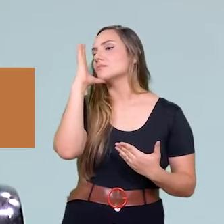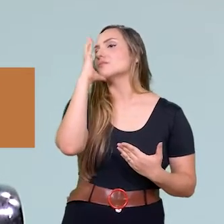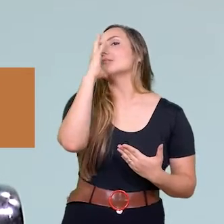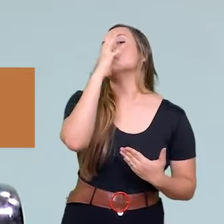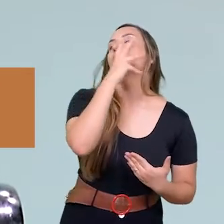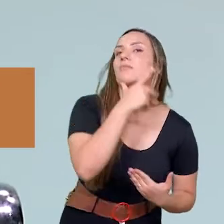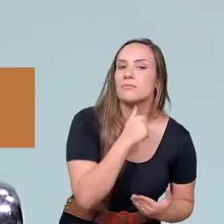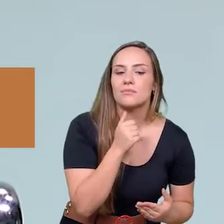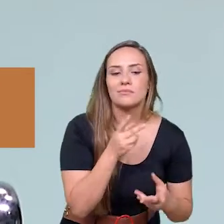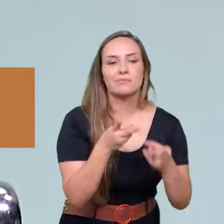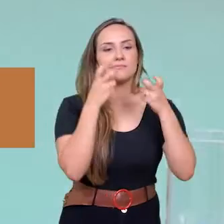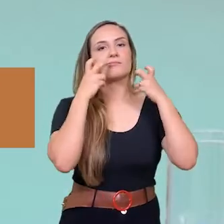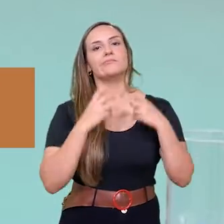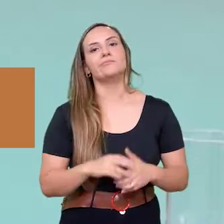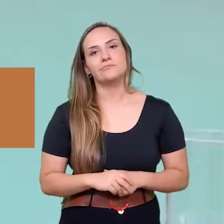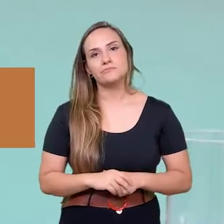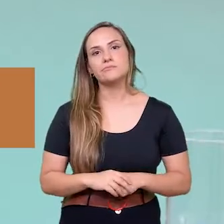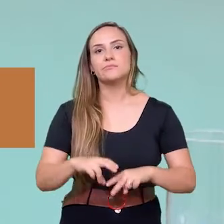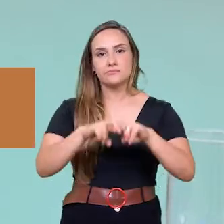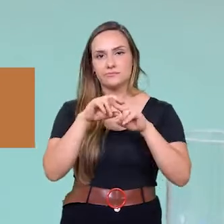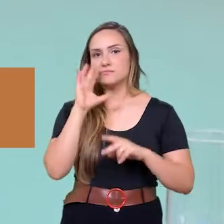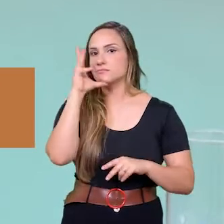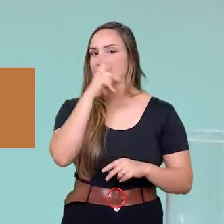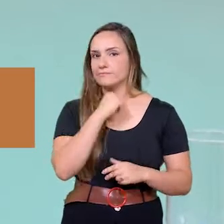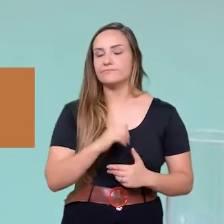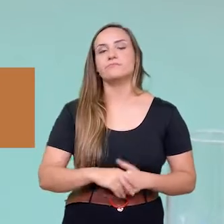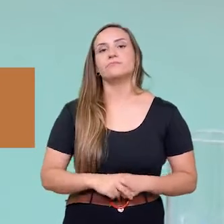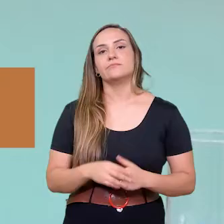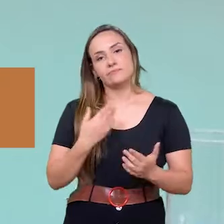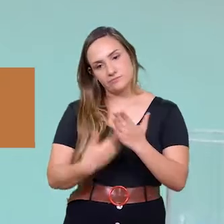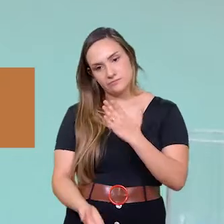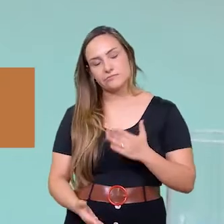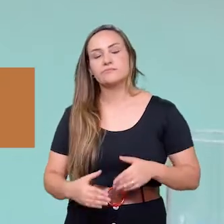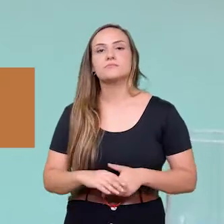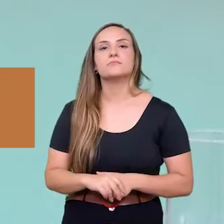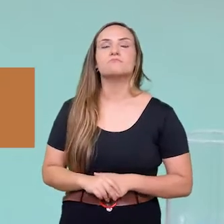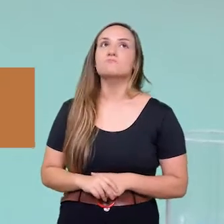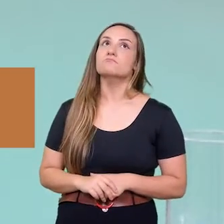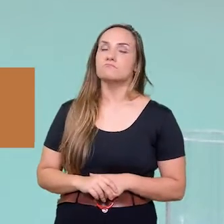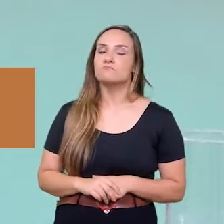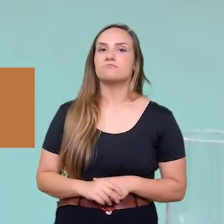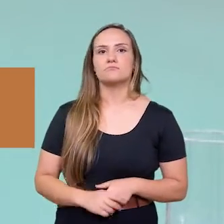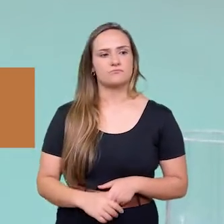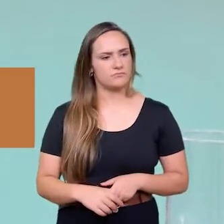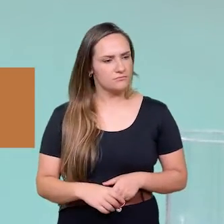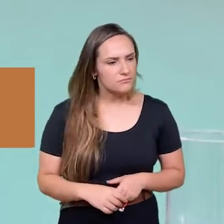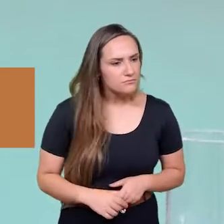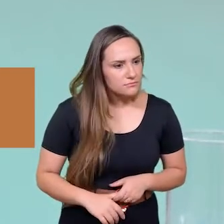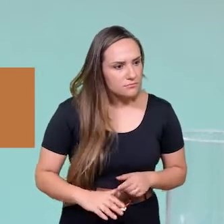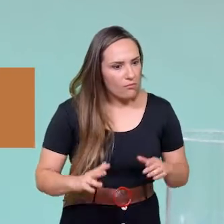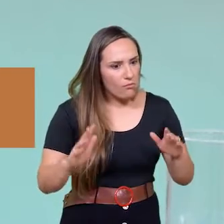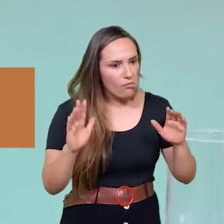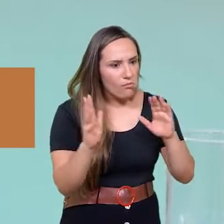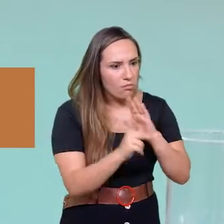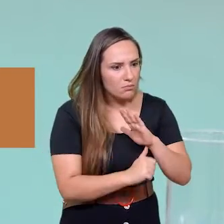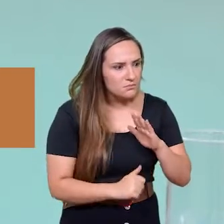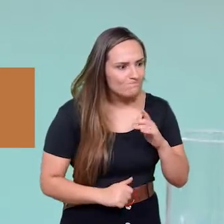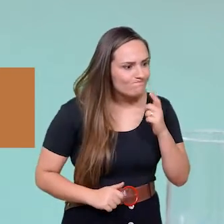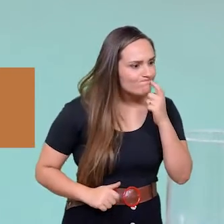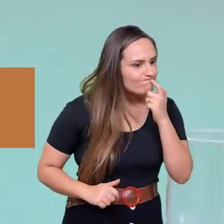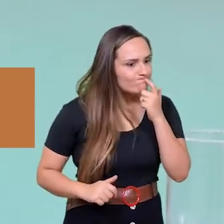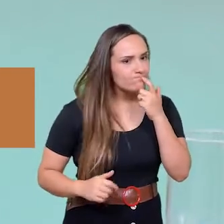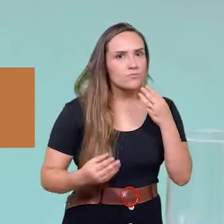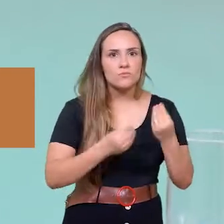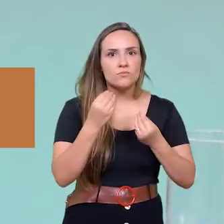demorar a se dar conta. Isso. E qual é o melhor, assim, percebi que caí no golpe, qual que é o